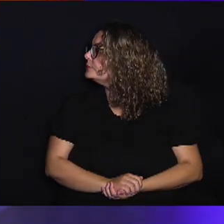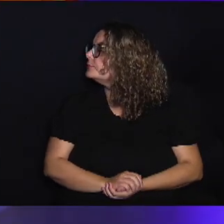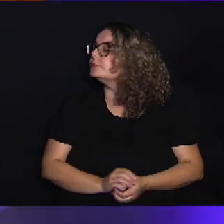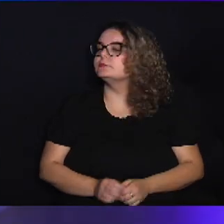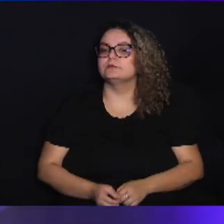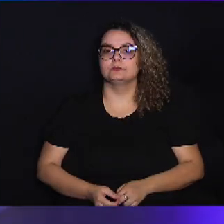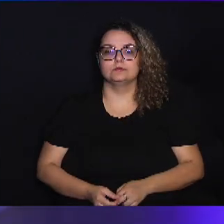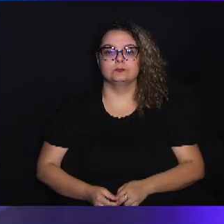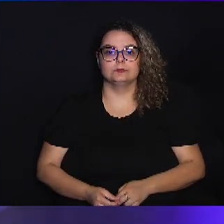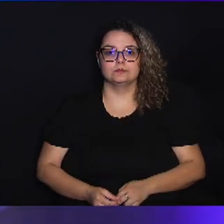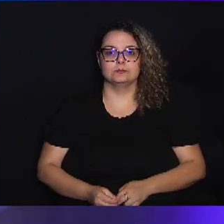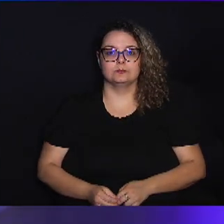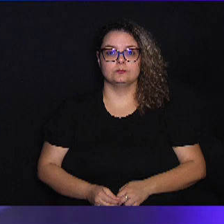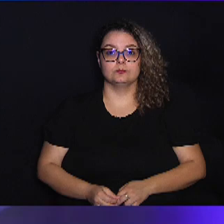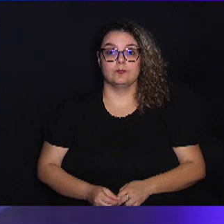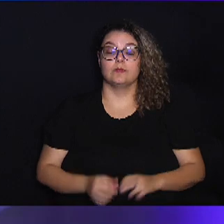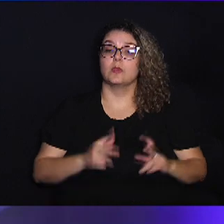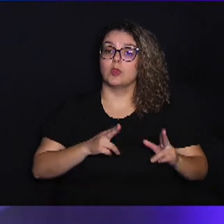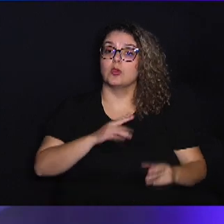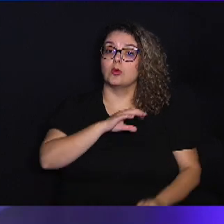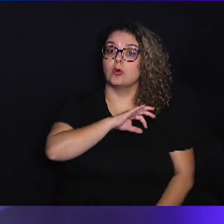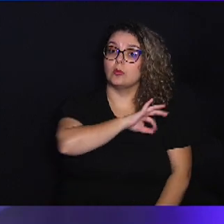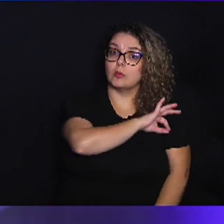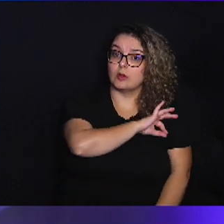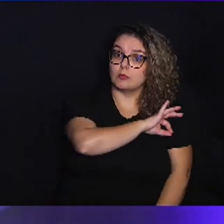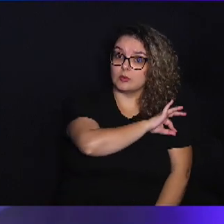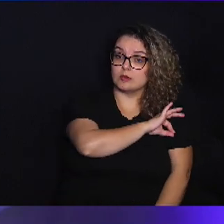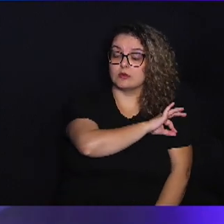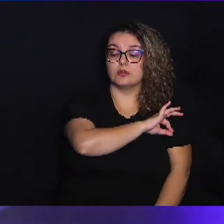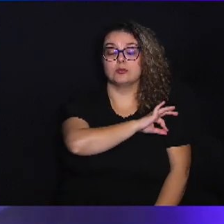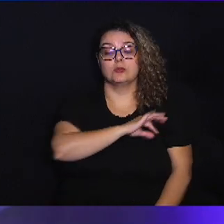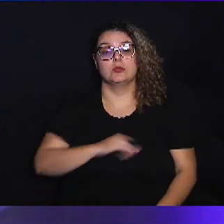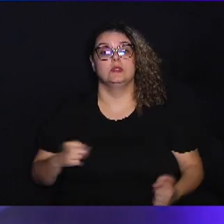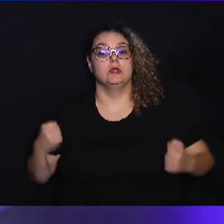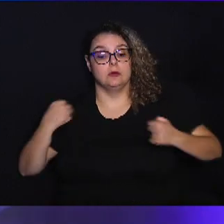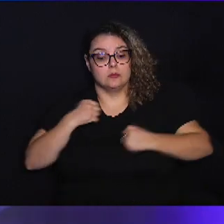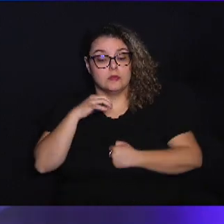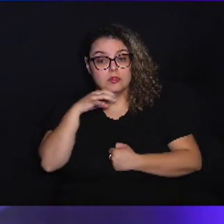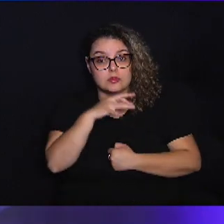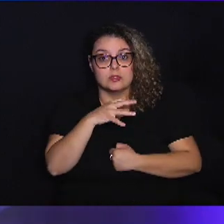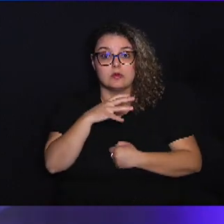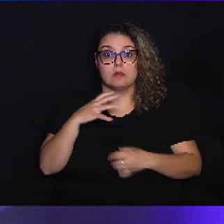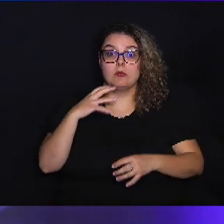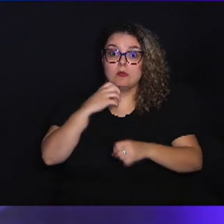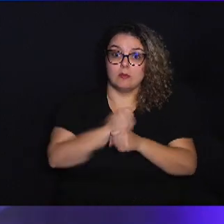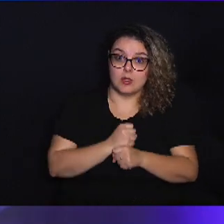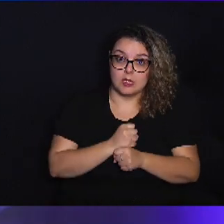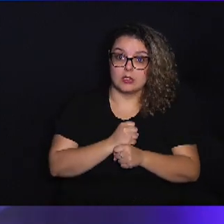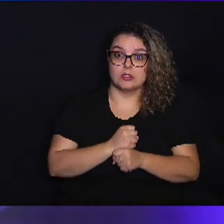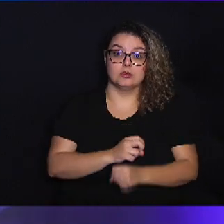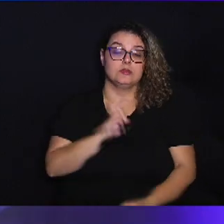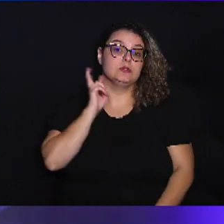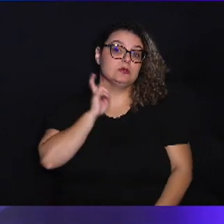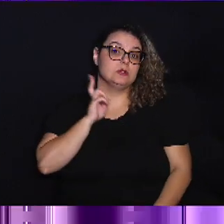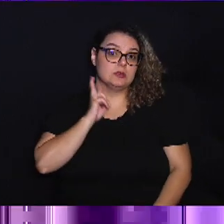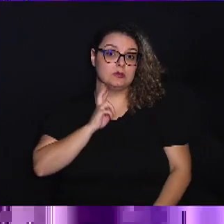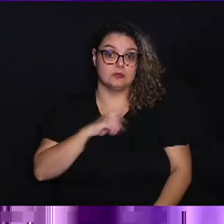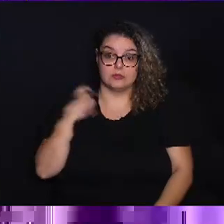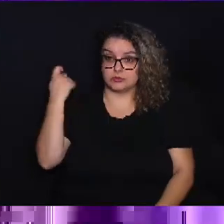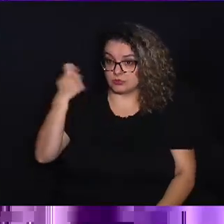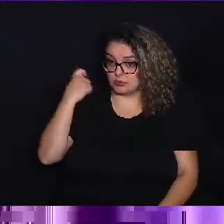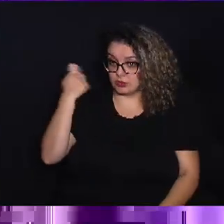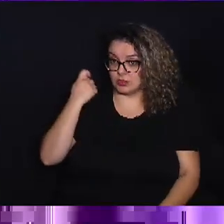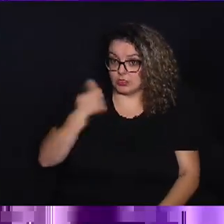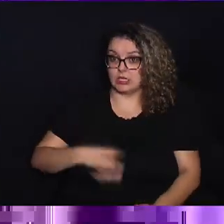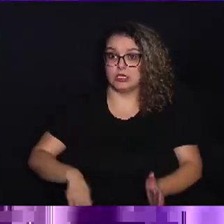E, de acordo com a Prefeitura, a campanha do agasalho, somada à mobilização para as vítimas do Rio Grande do Sul,